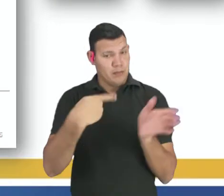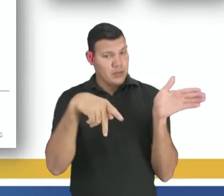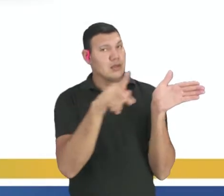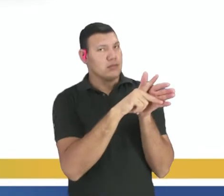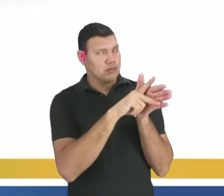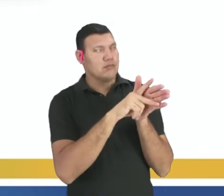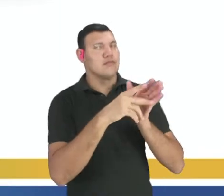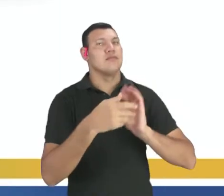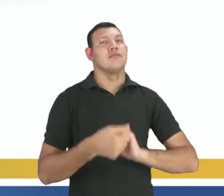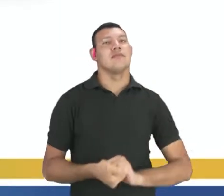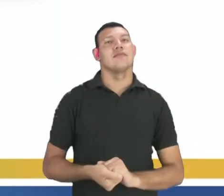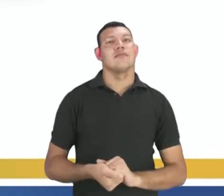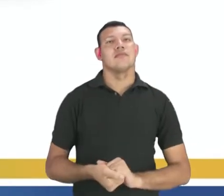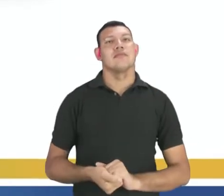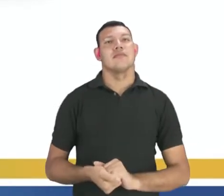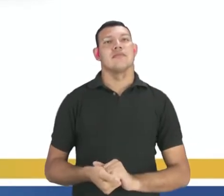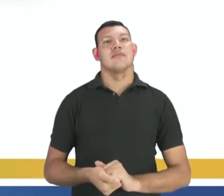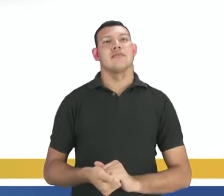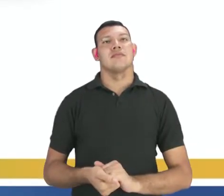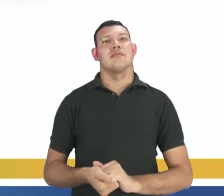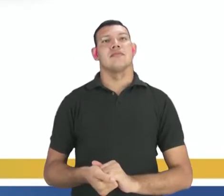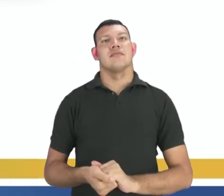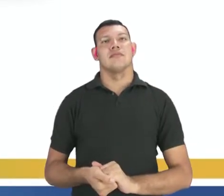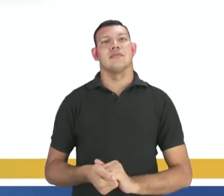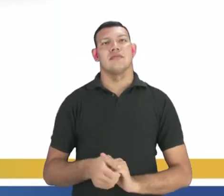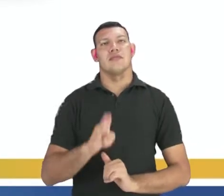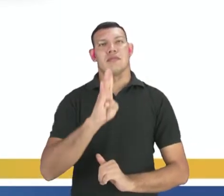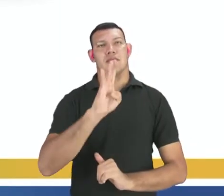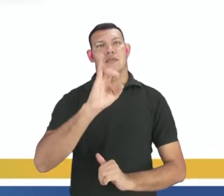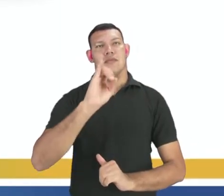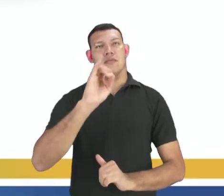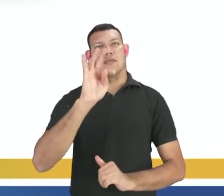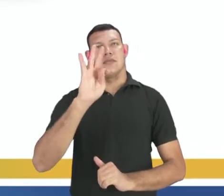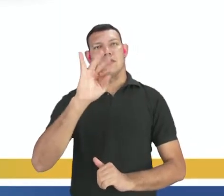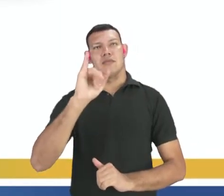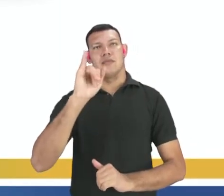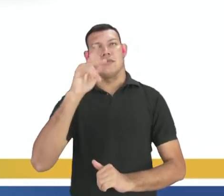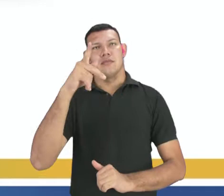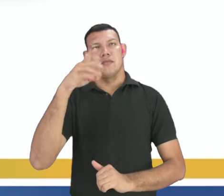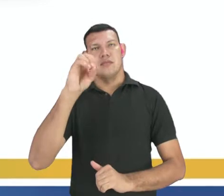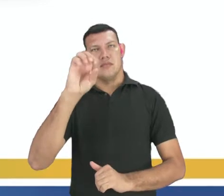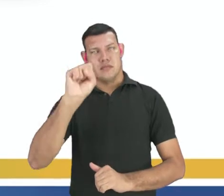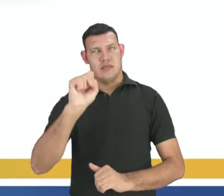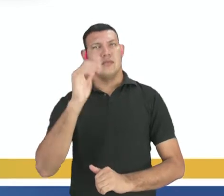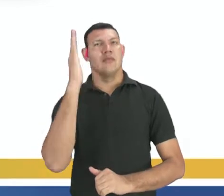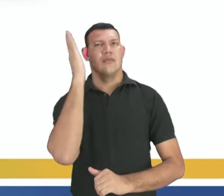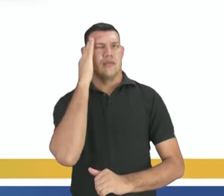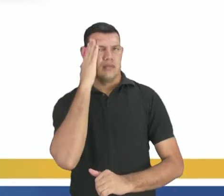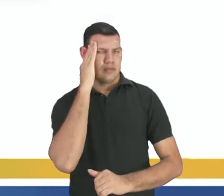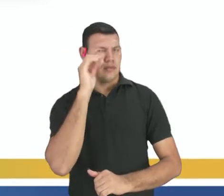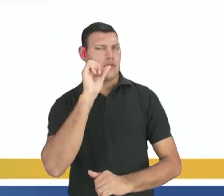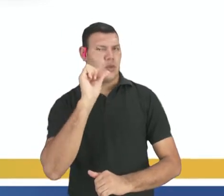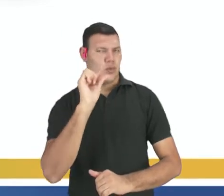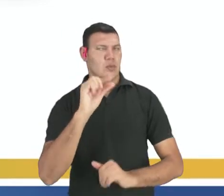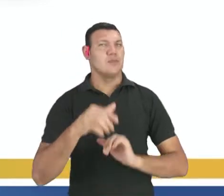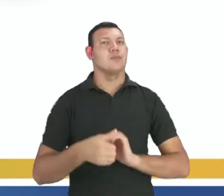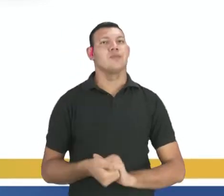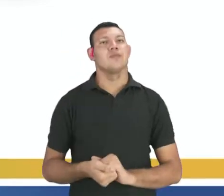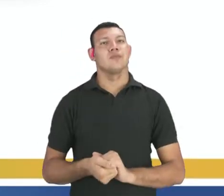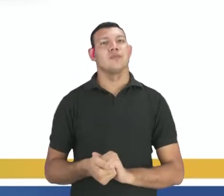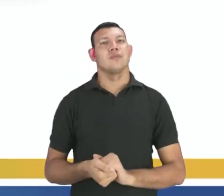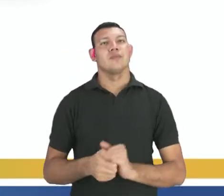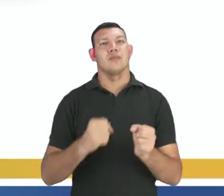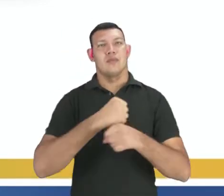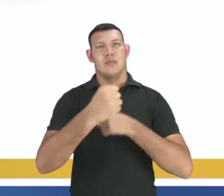de atleta, né? E a gente vai falar sobre o biotipo, que é algo que vocês já têm um pouco de conhecimento. Vamos lá.